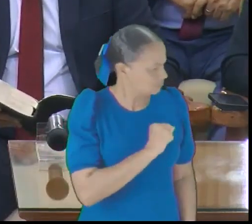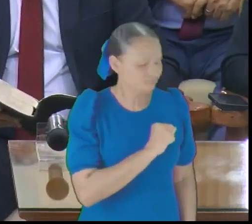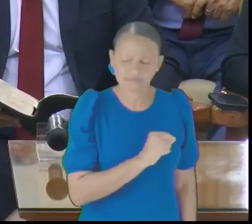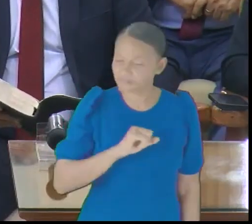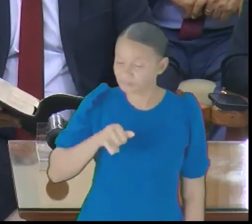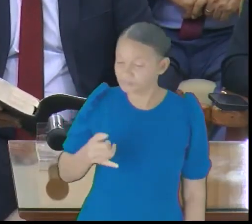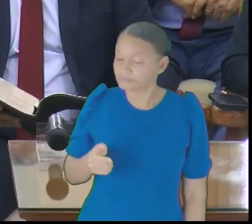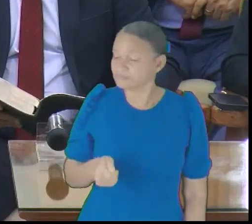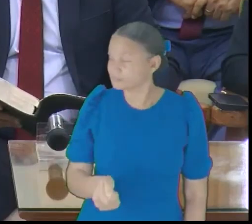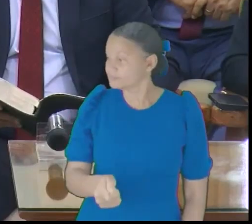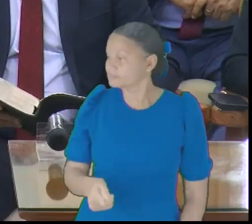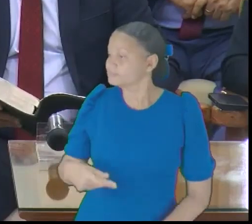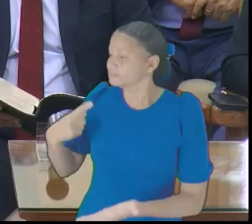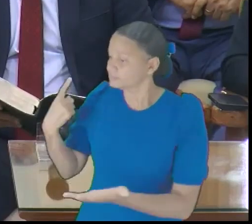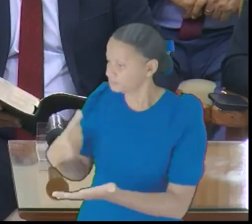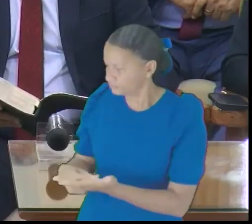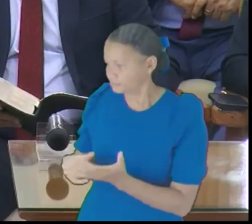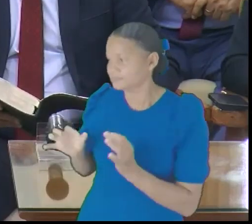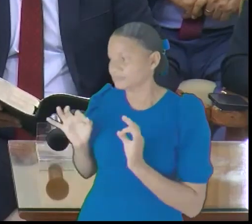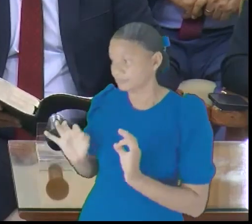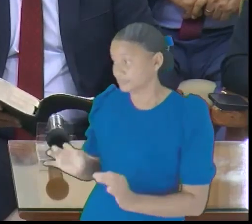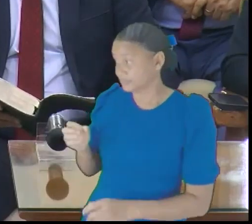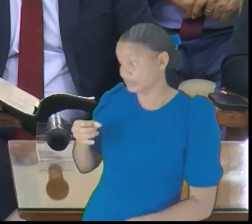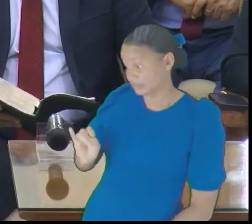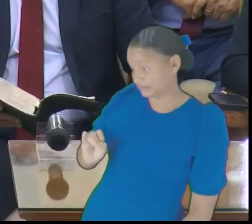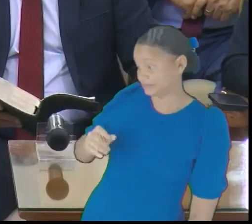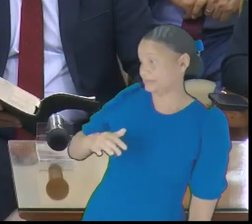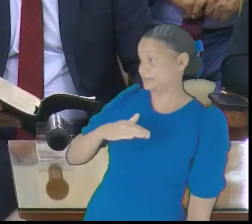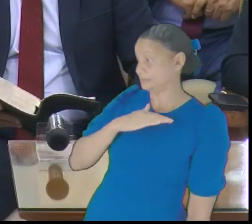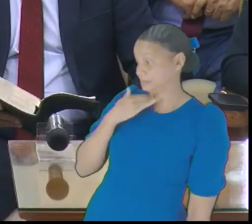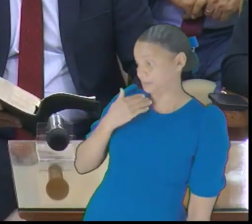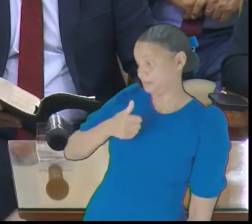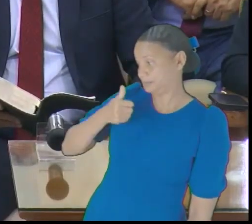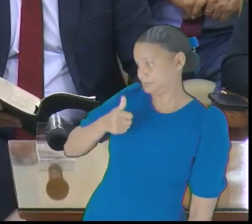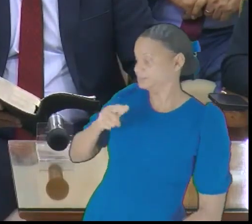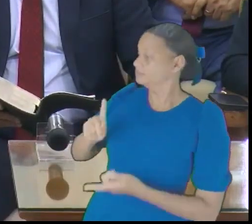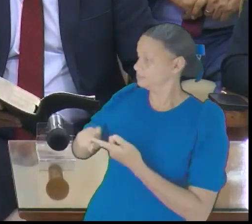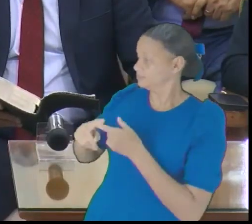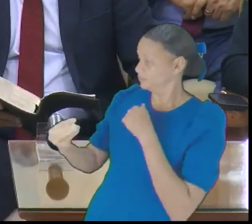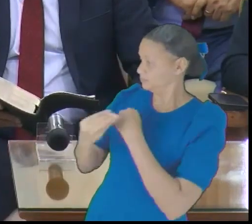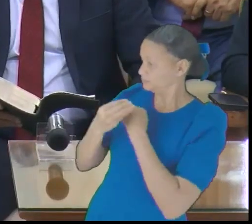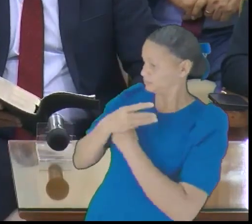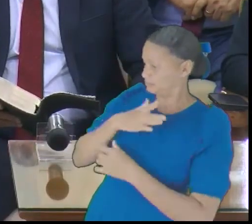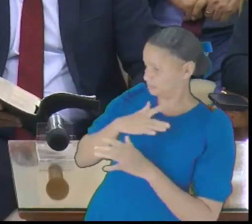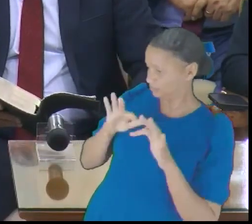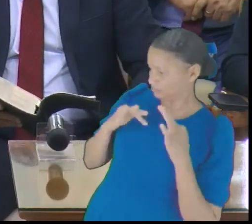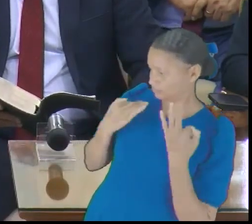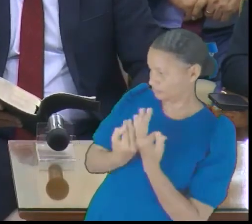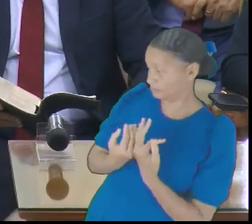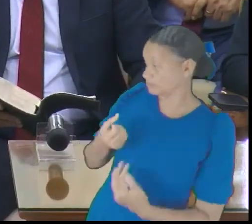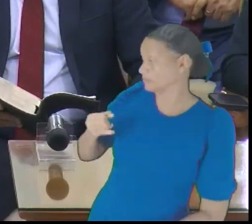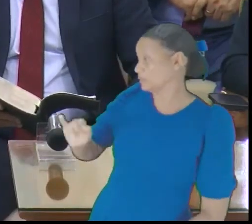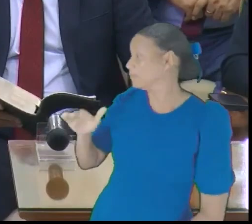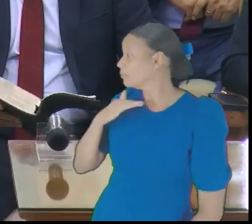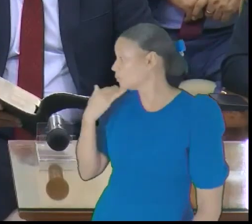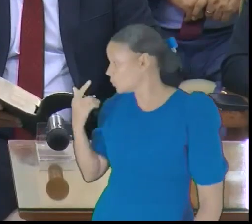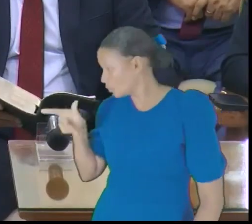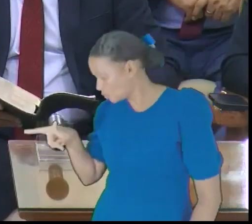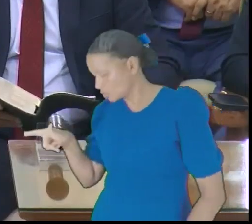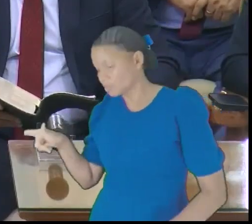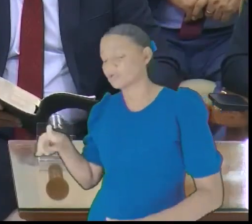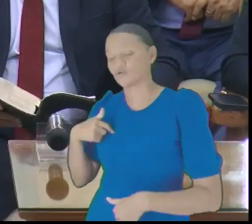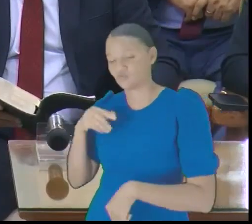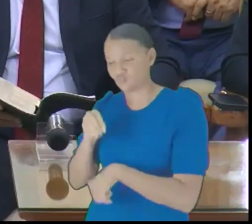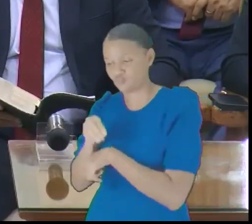Jonatas disse, está firmada a aliança. Se eu morrer primeiro, você cuida da minha família. E se você morrer primeiro, eu prometo